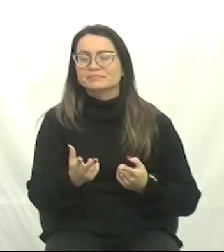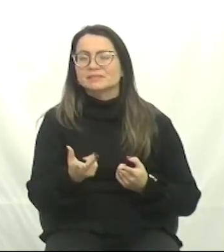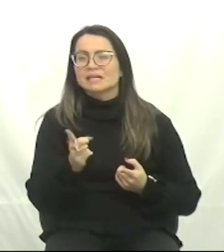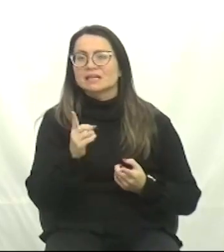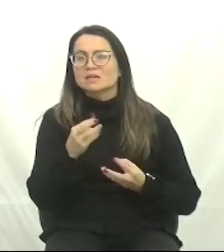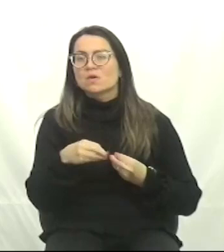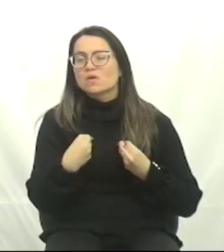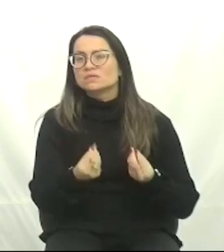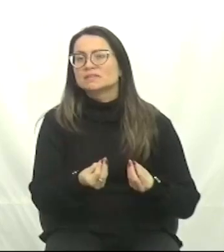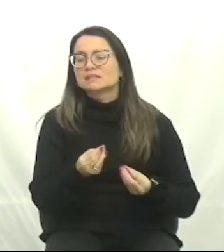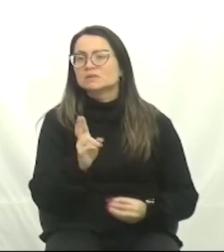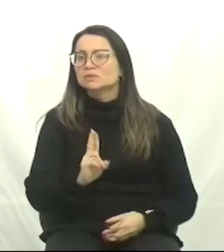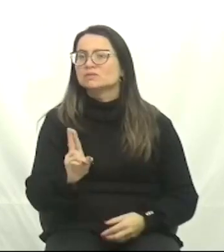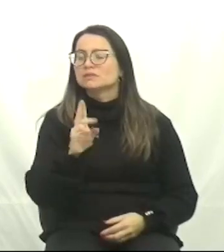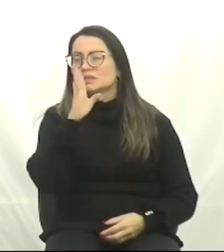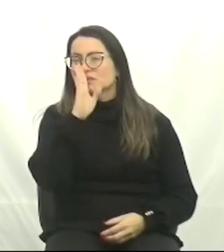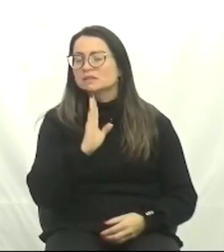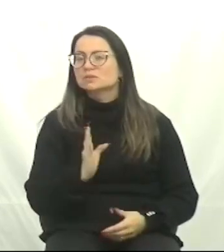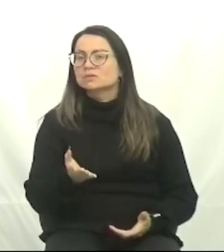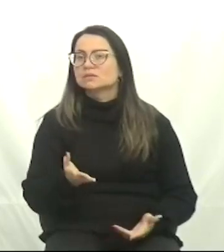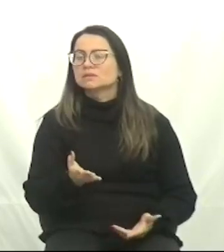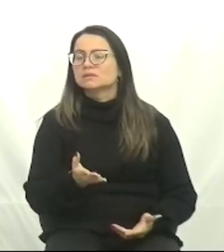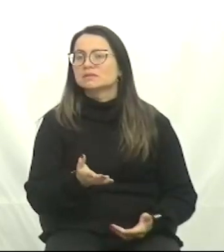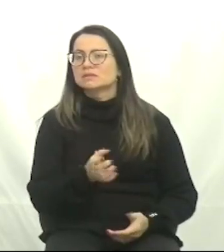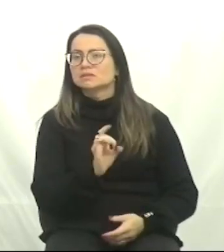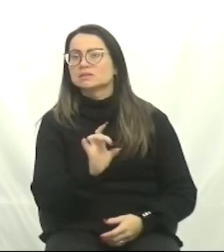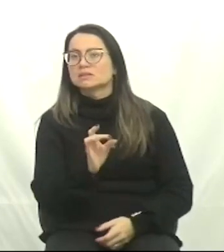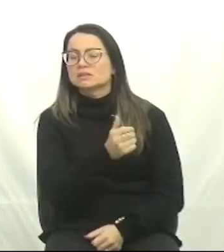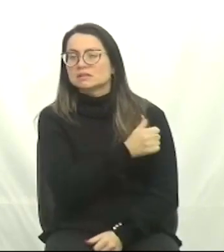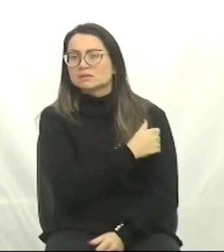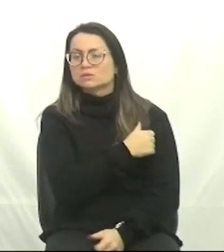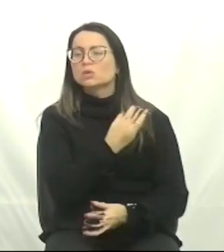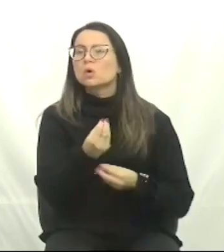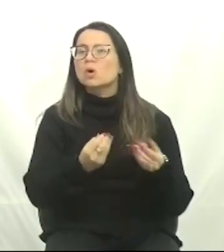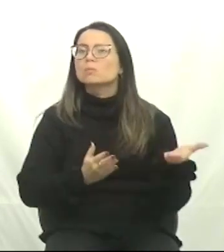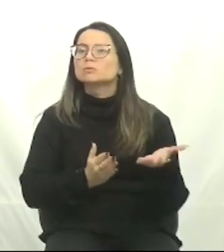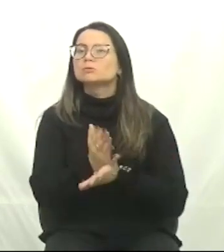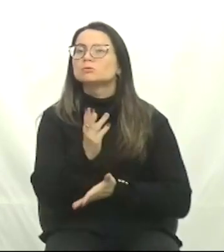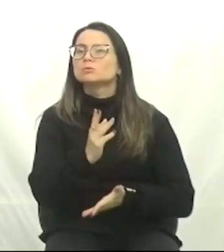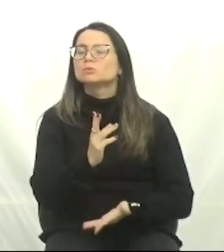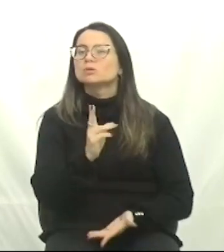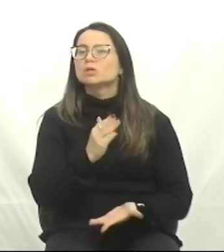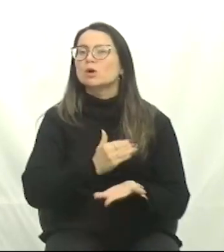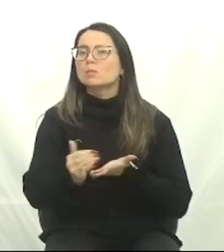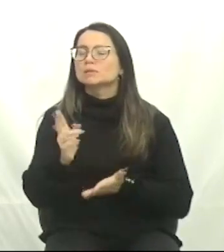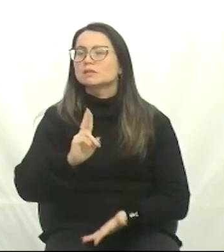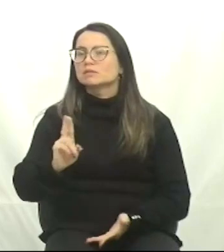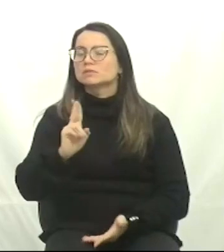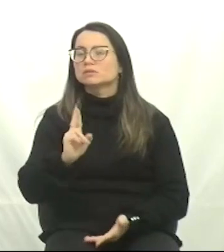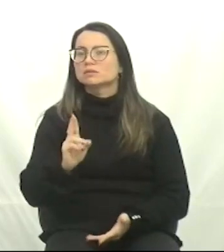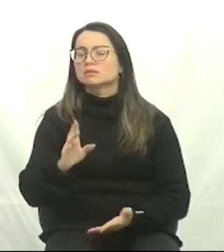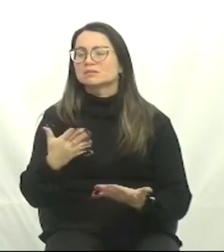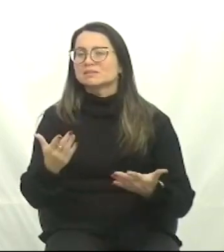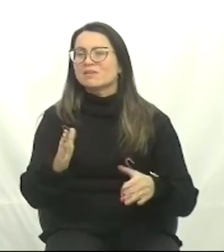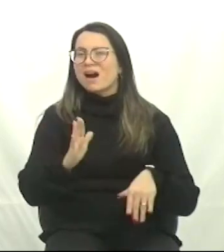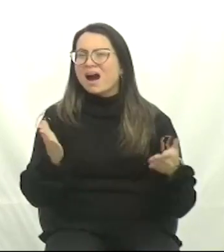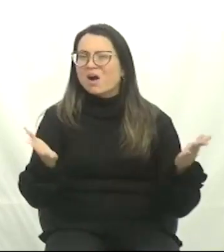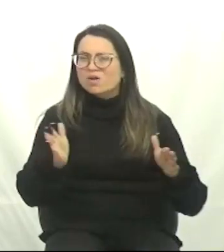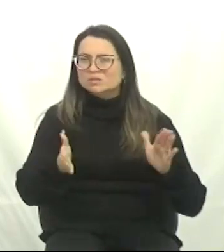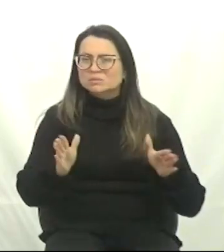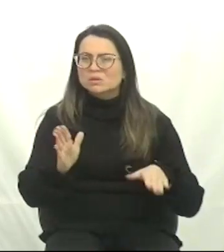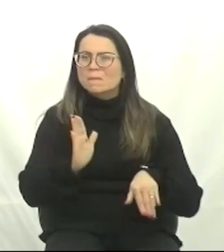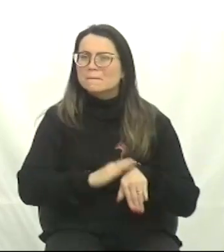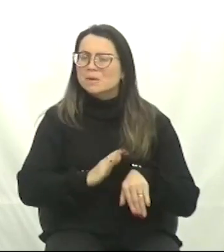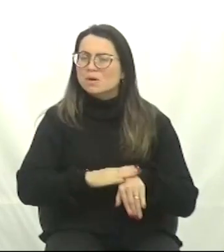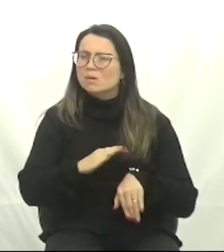gratuita, chegarem ao ensino superior. Quer dizer, não existiria pior momento para fazer esse corte dessas bolsas.